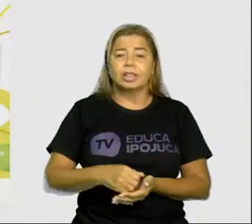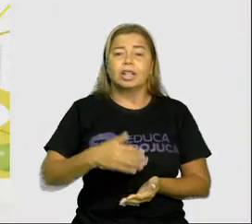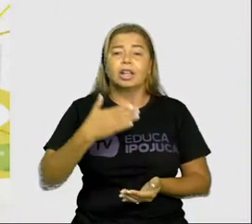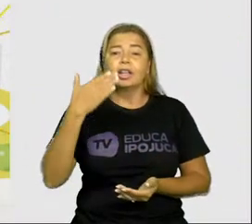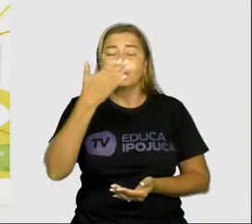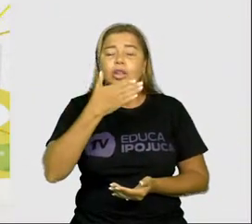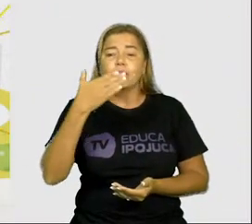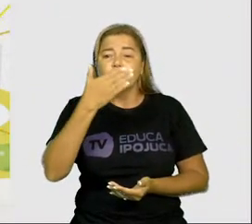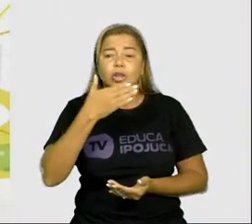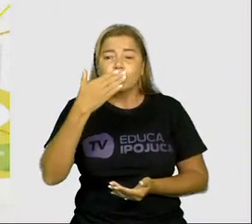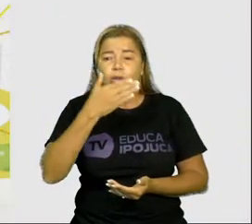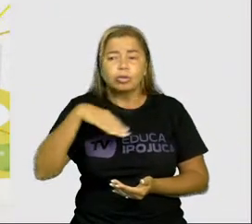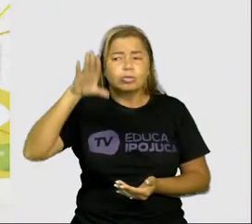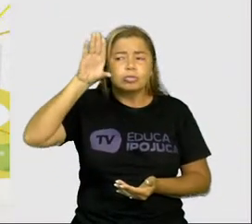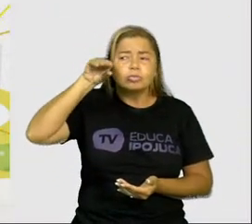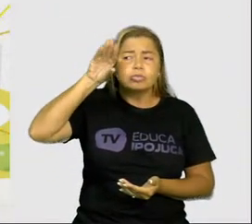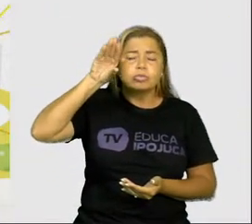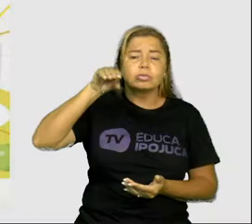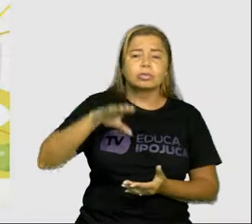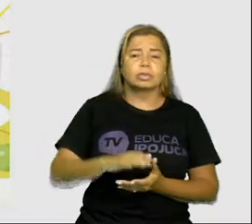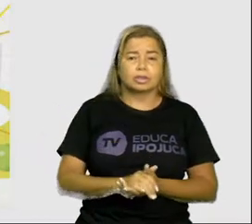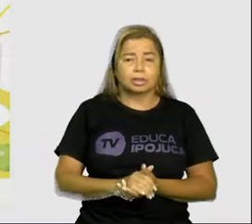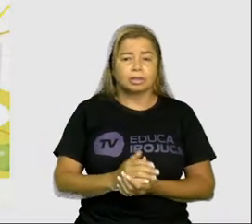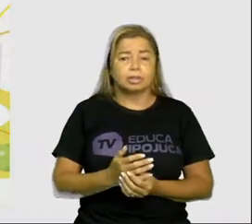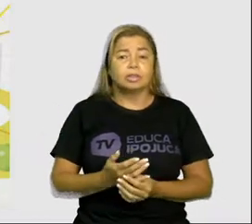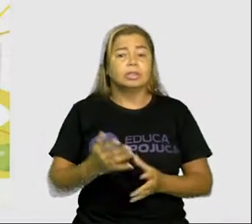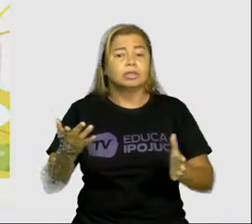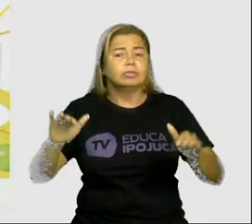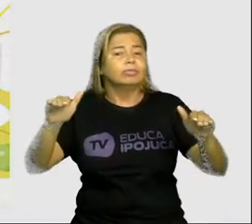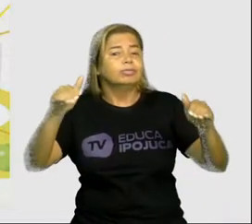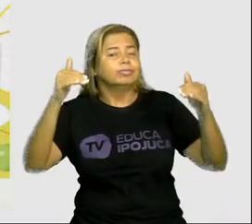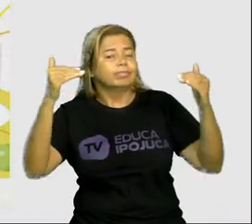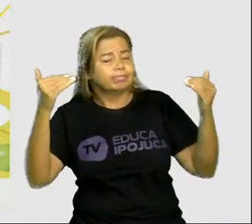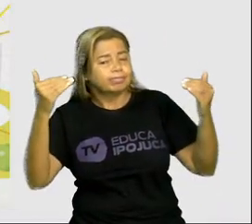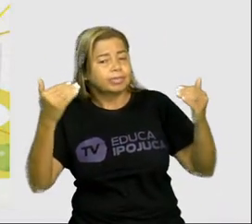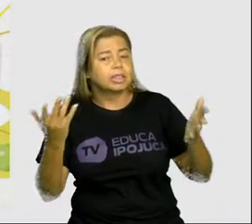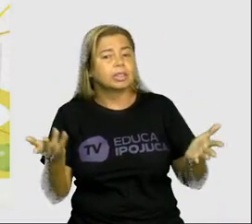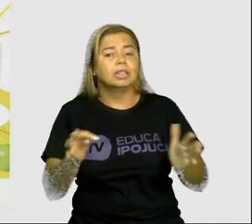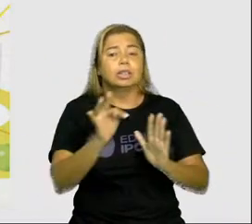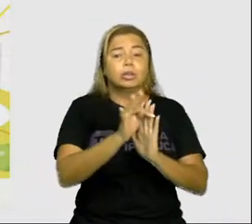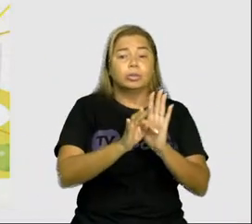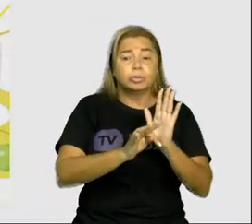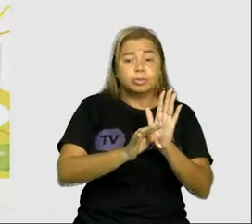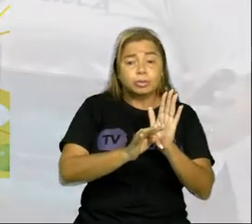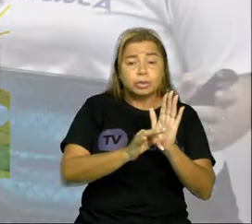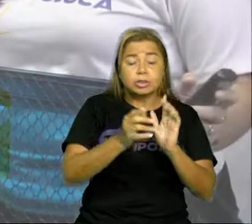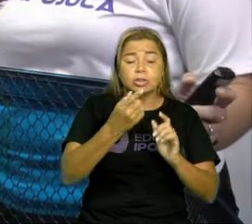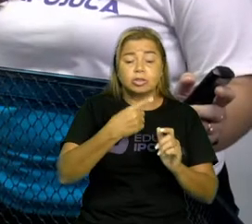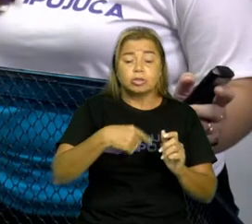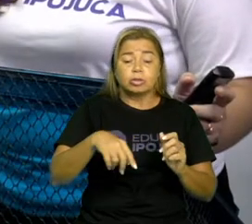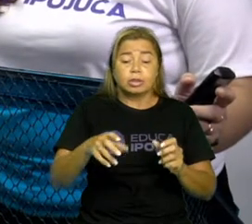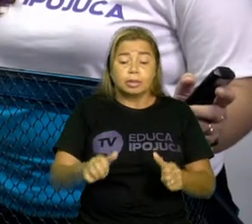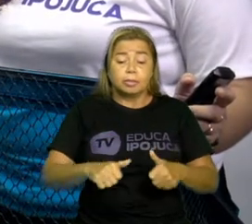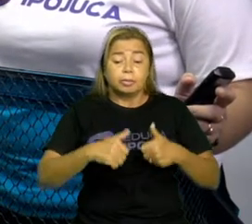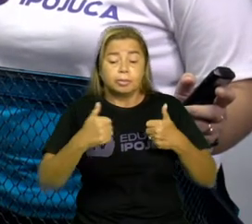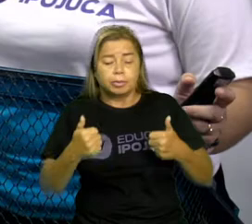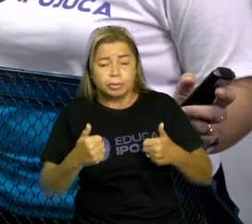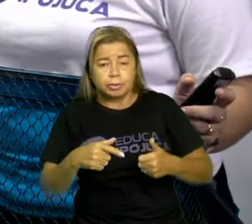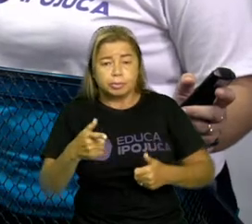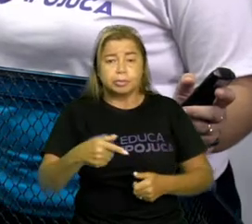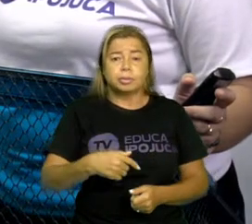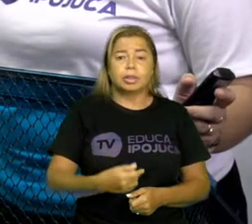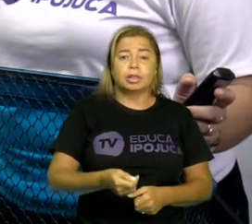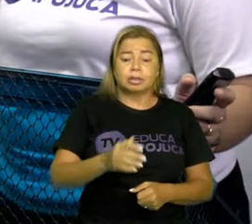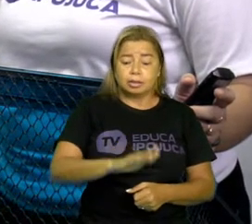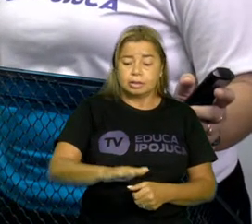Curiosidade. É um título atrativo, não é? É um texto direcionado para crianças e adolescentes, mas até os adultos iriam gostar, com certeza